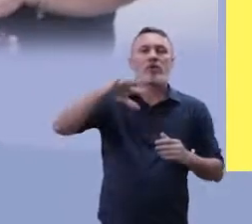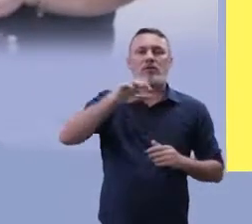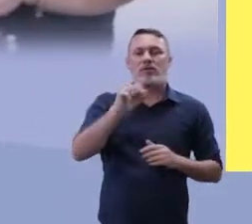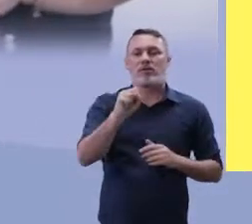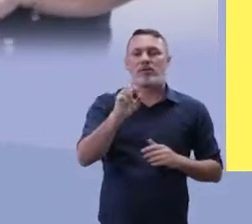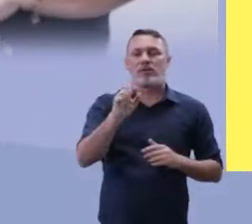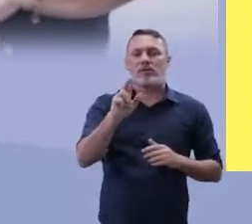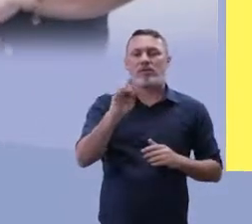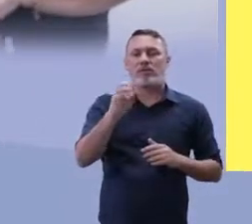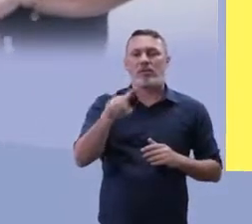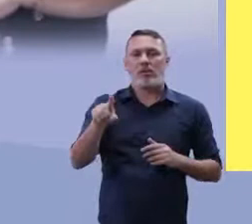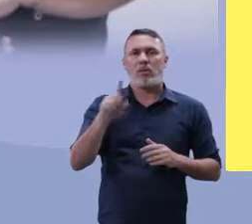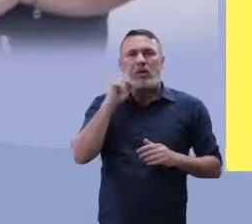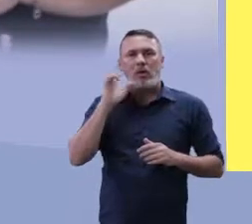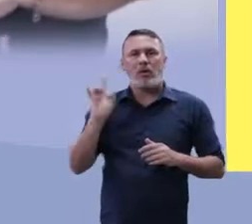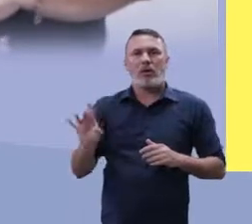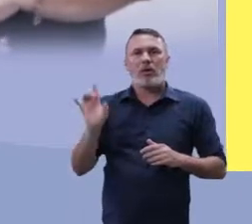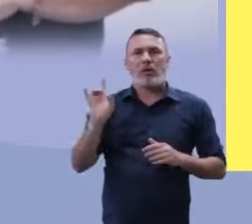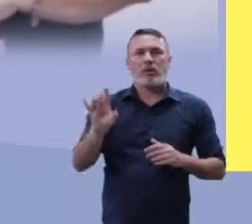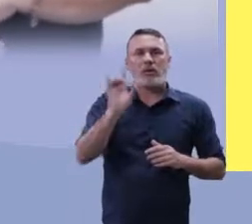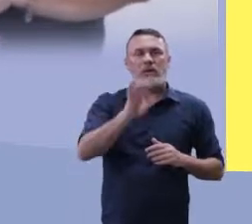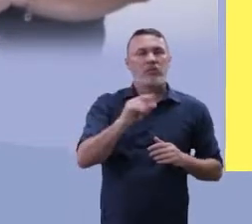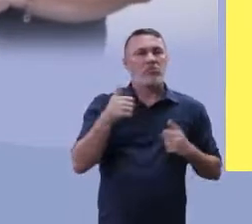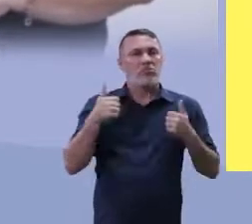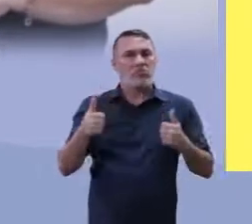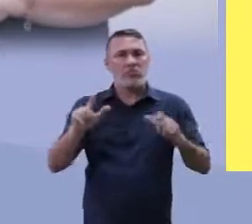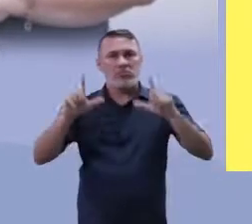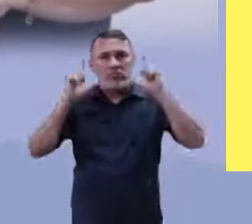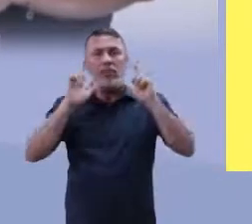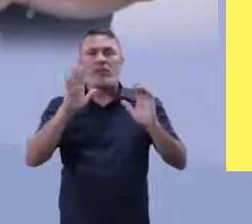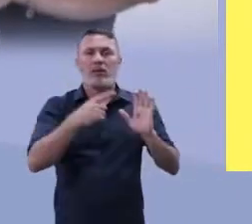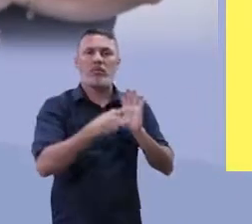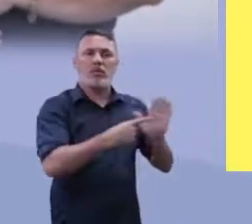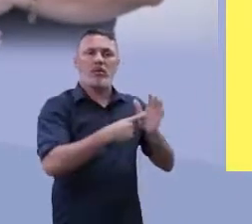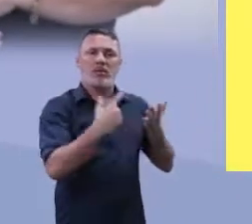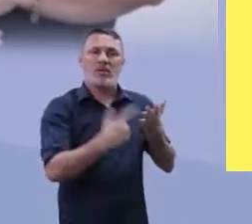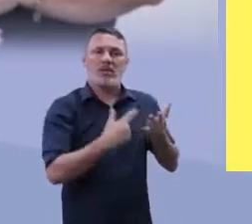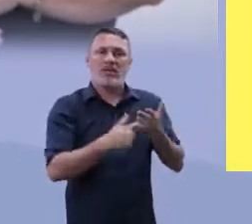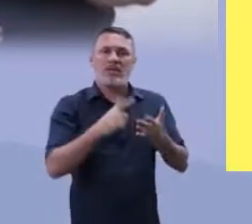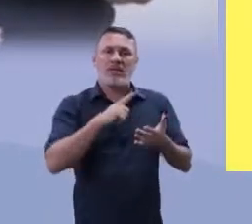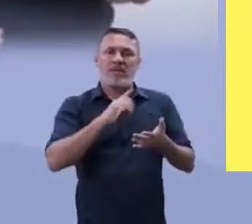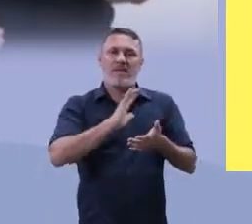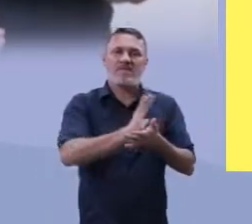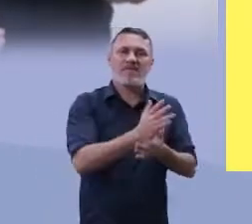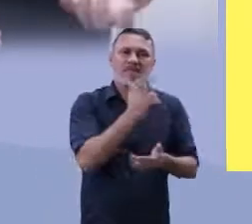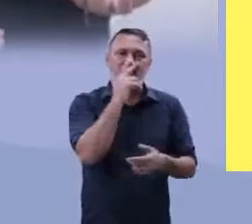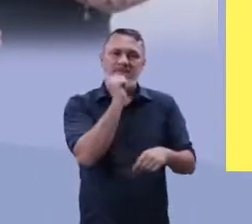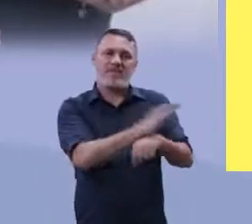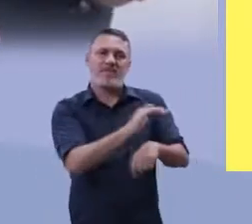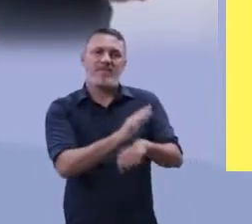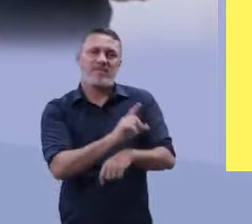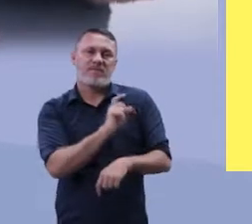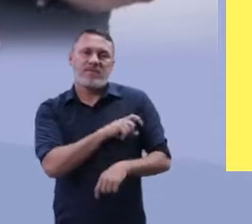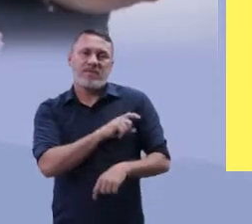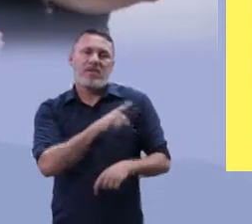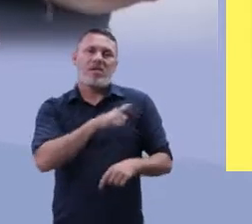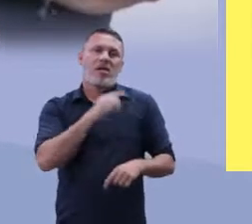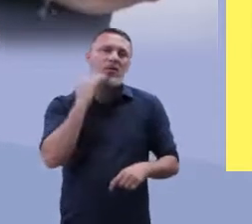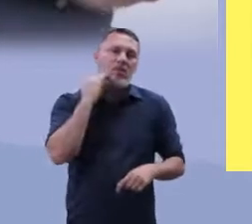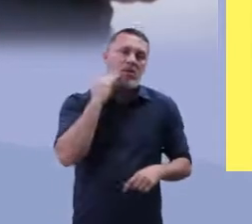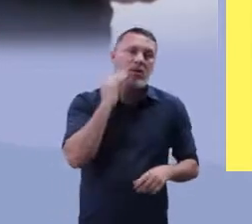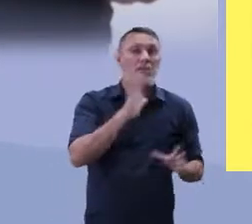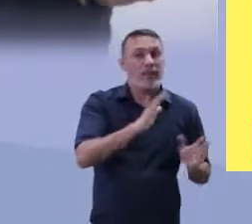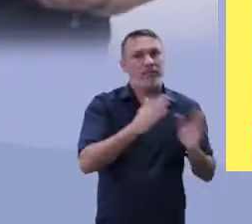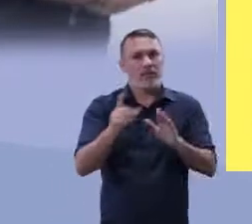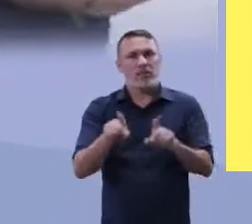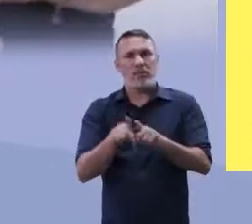nordestino. Todos eles marginalizados em obras e mostrados com defeitos, mas também mostrados